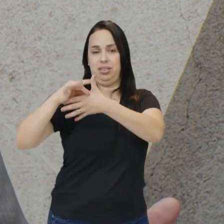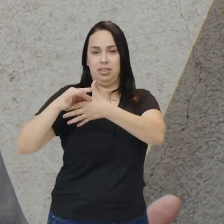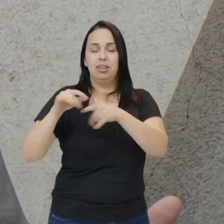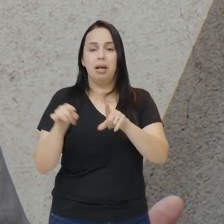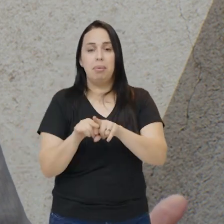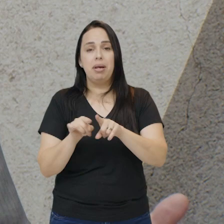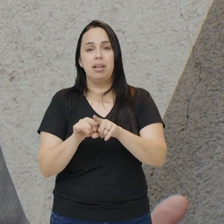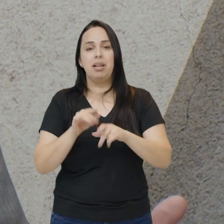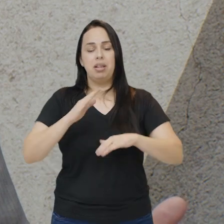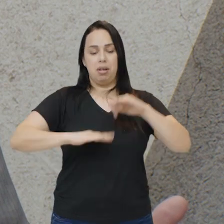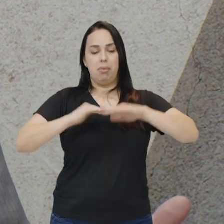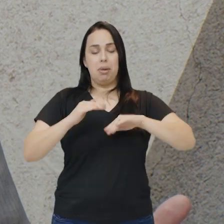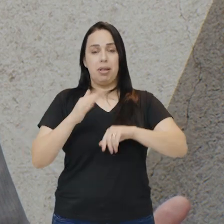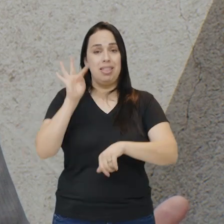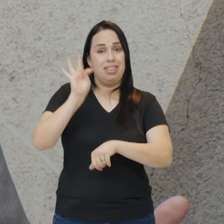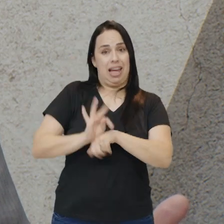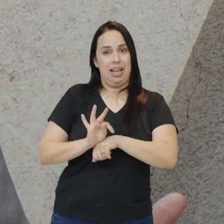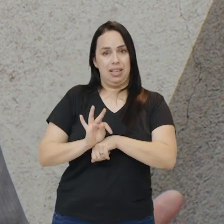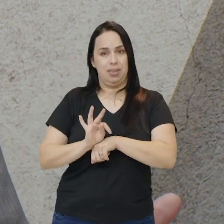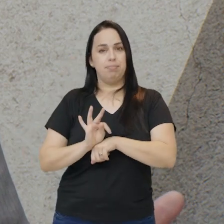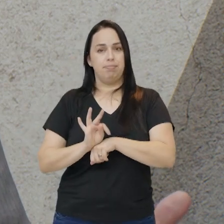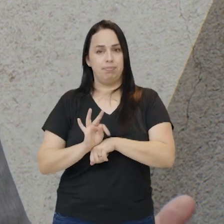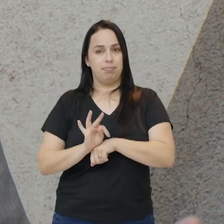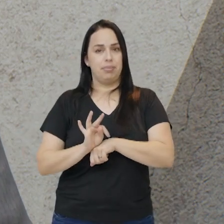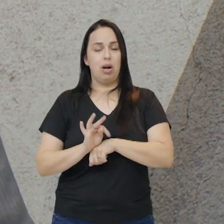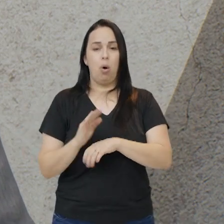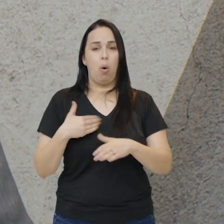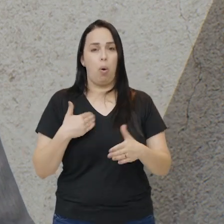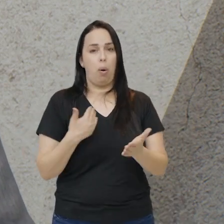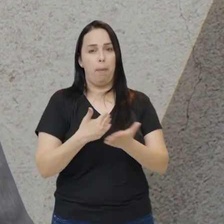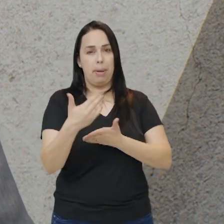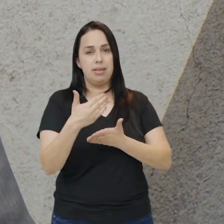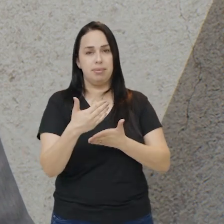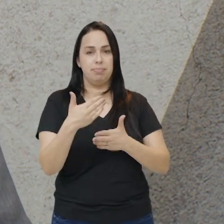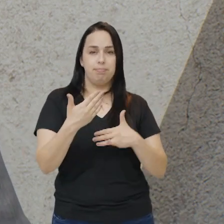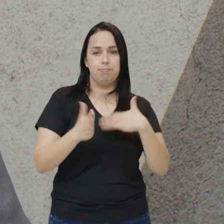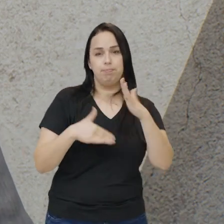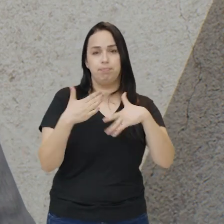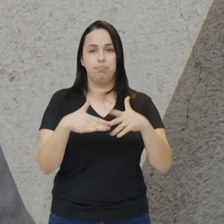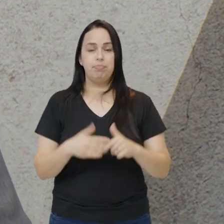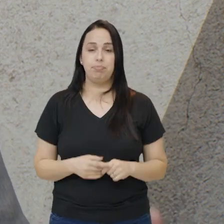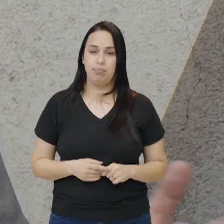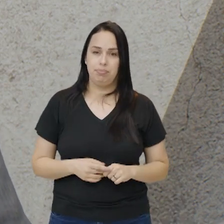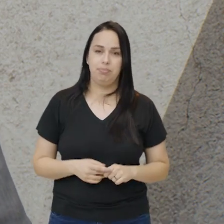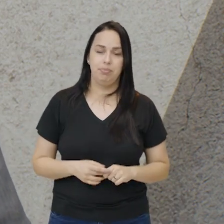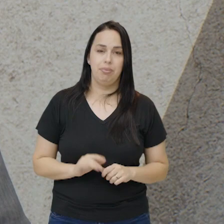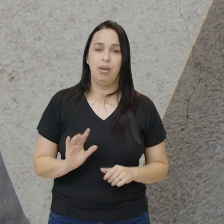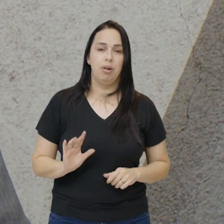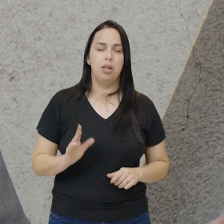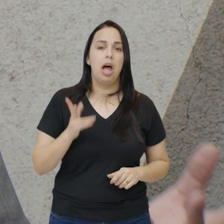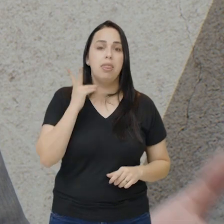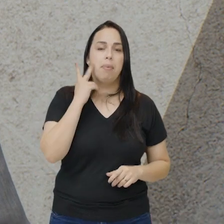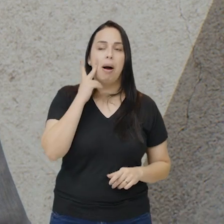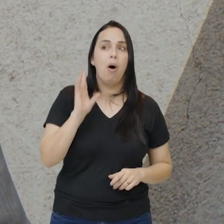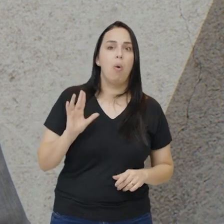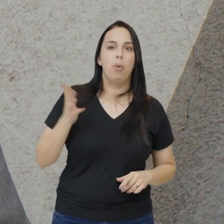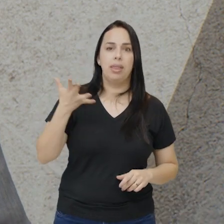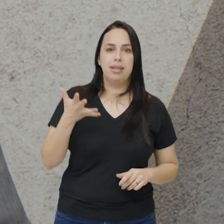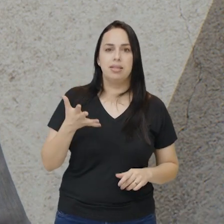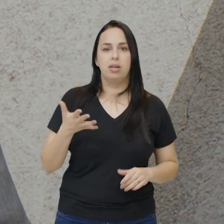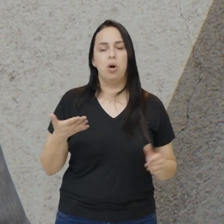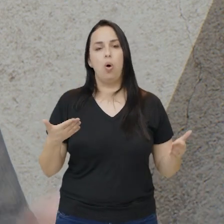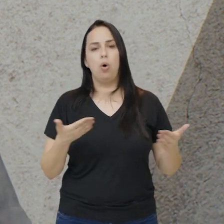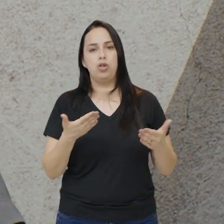as especificações técnicas que forem necessárias, ele começa a desenvolver, né? O que é muito comum